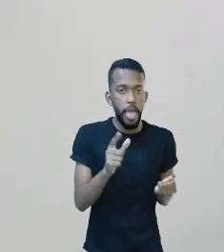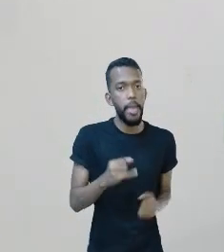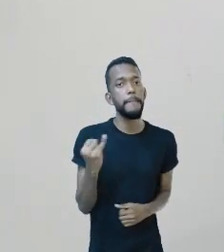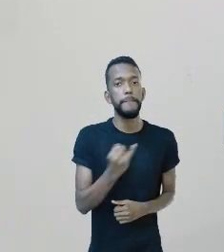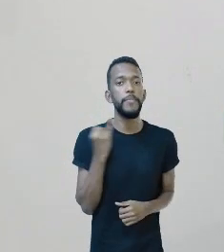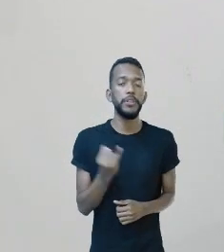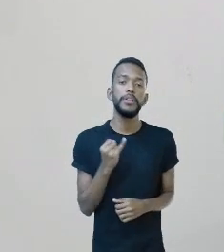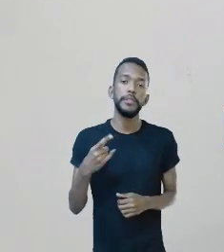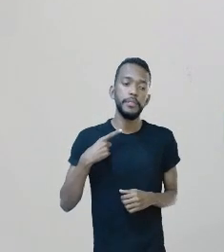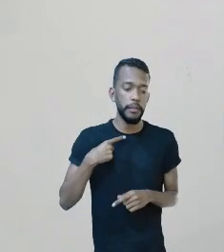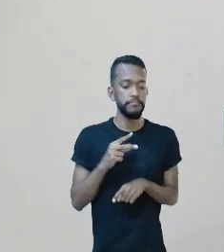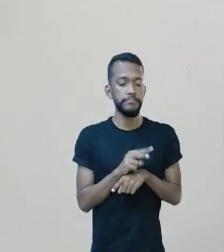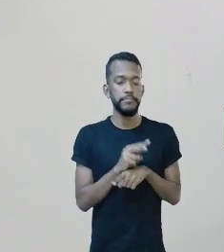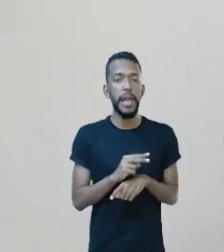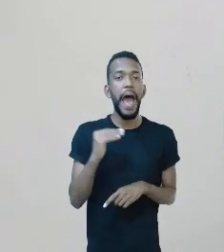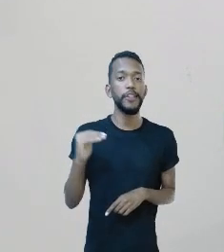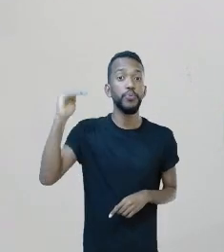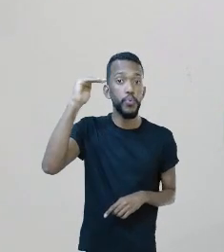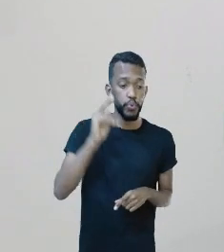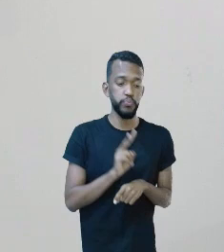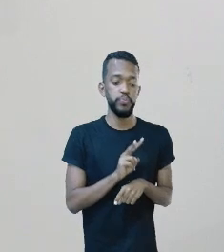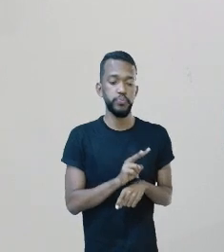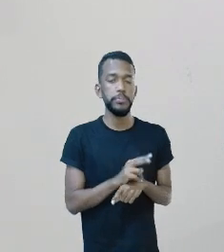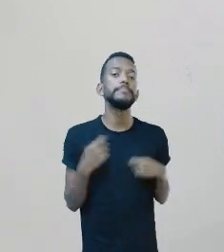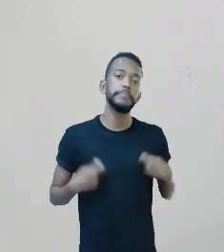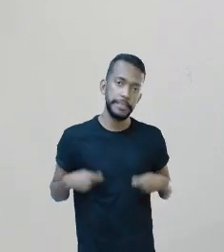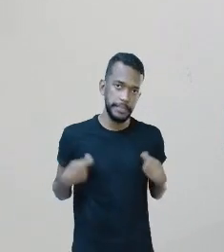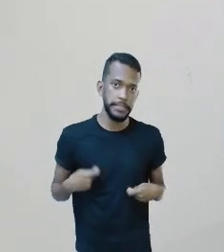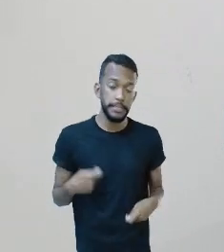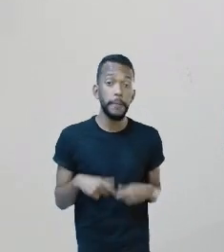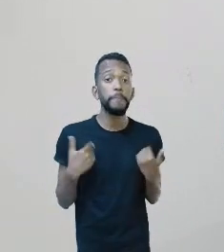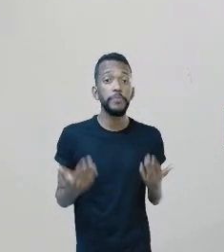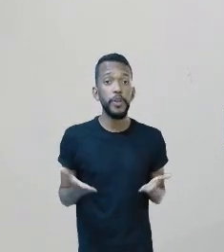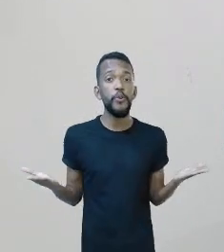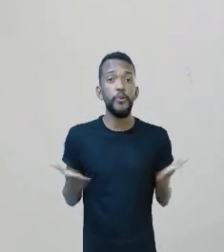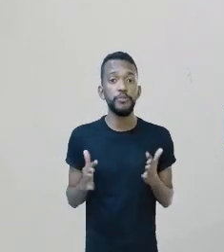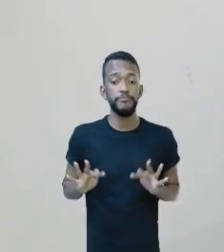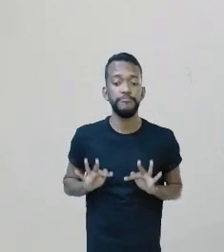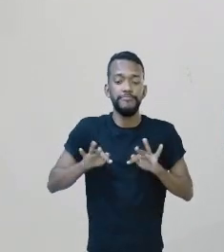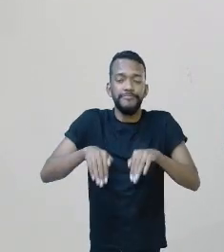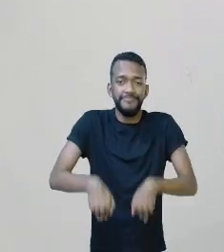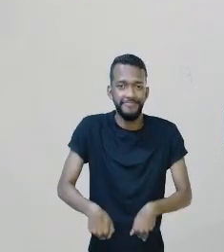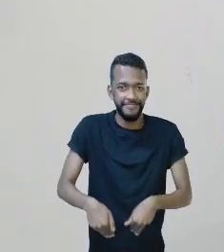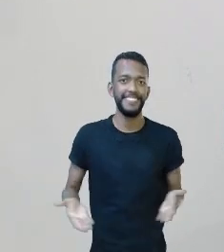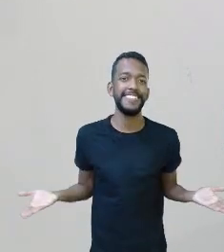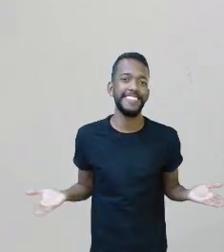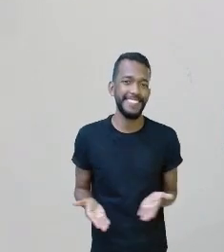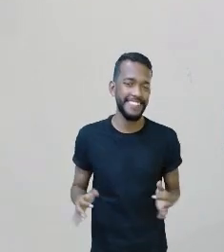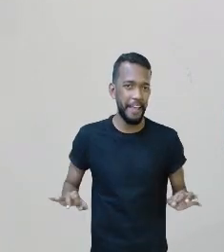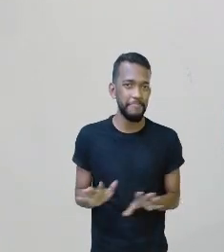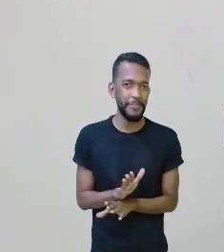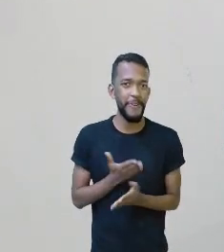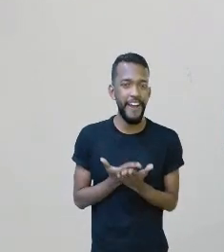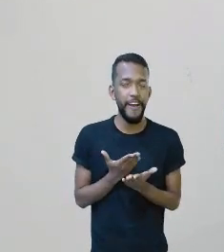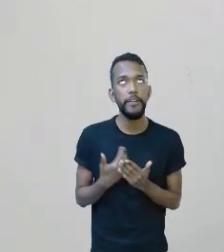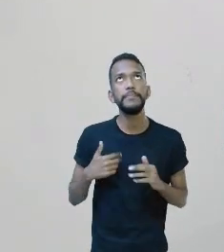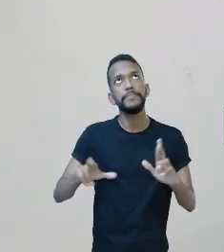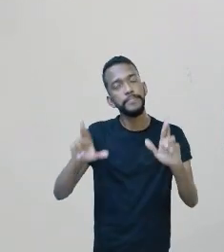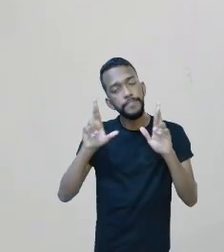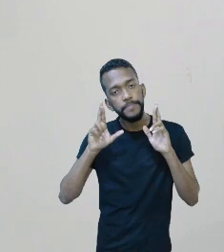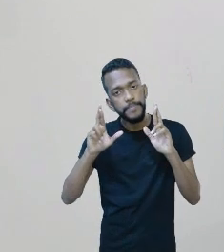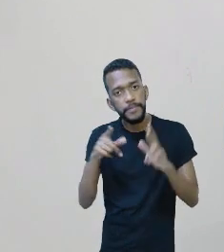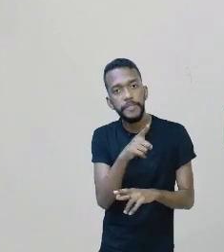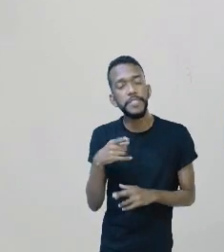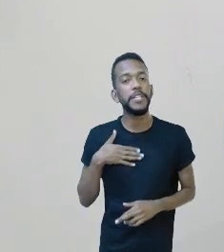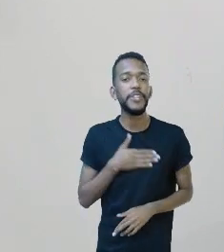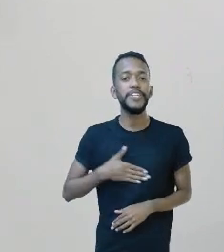importante a supervisão de um adulto, tá? Então, por hoje, a nossa aula chegou ao fim. Eu espero que vocês